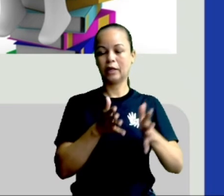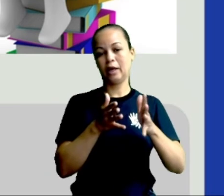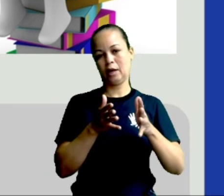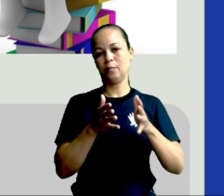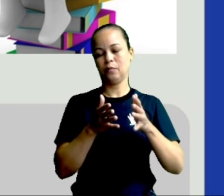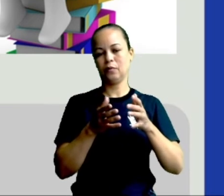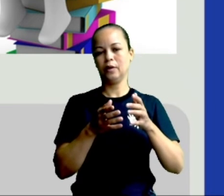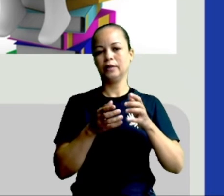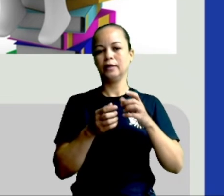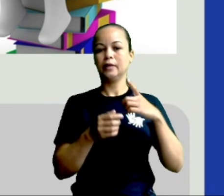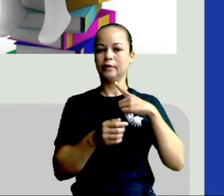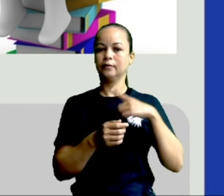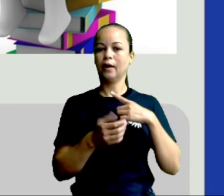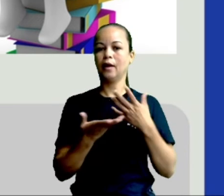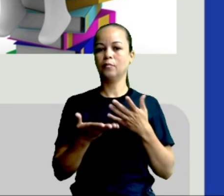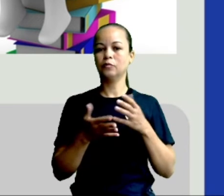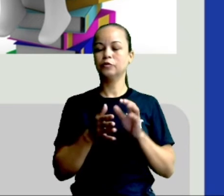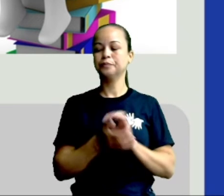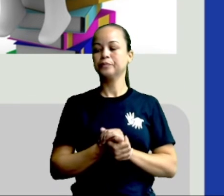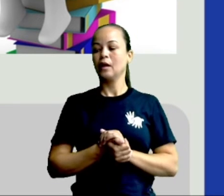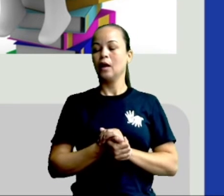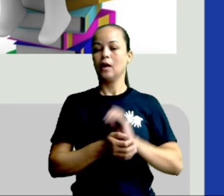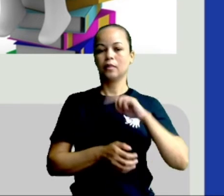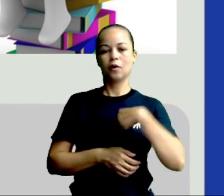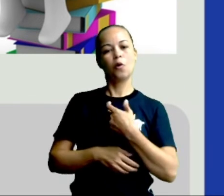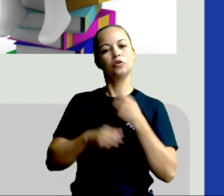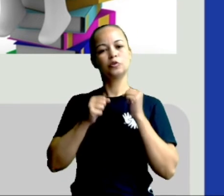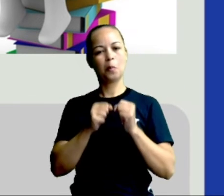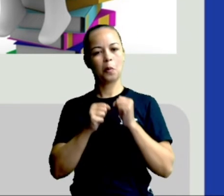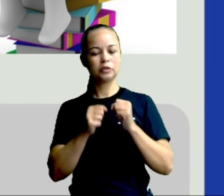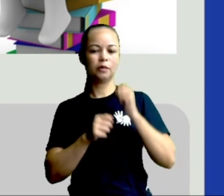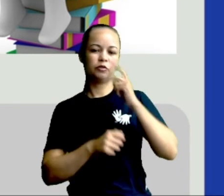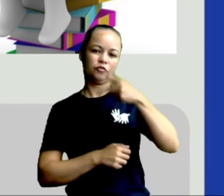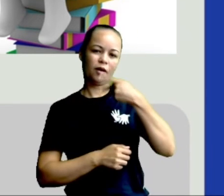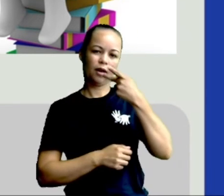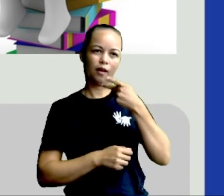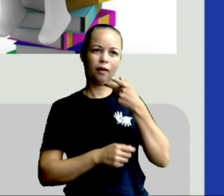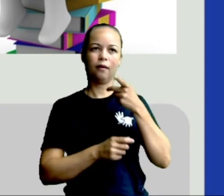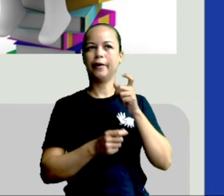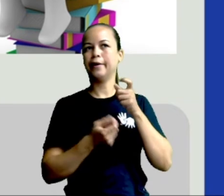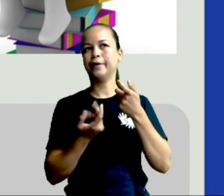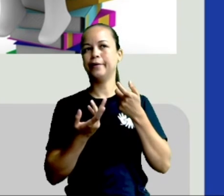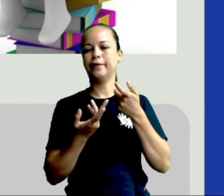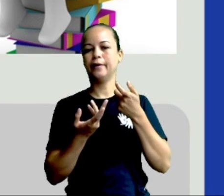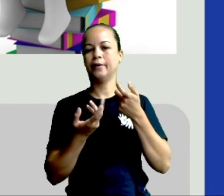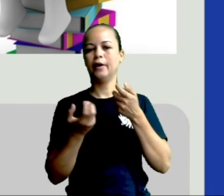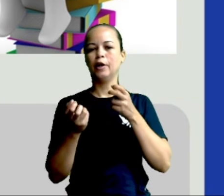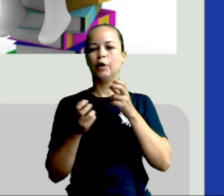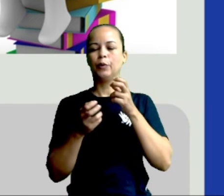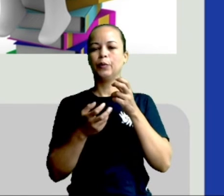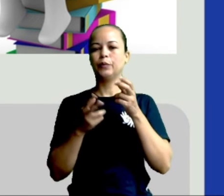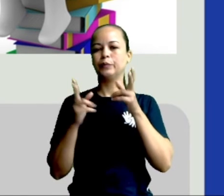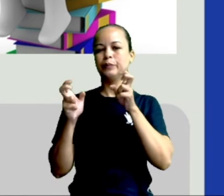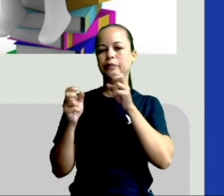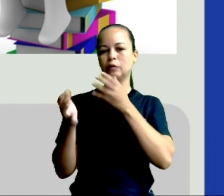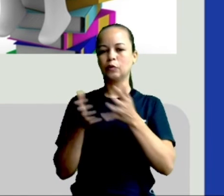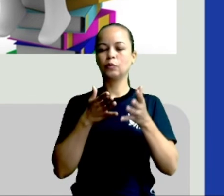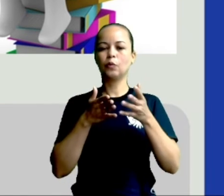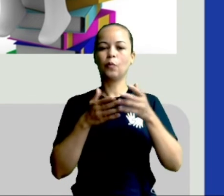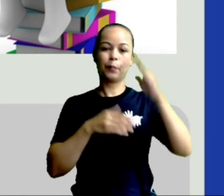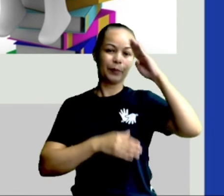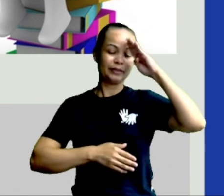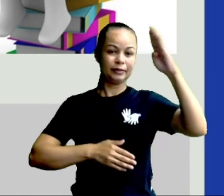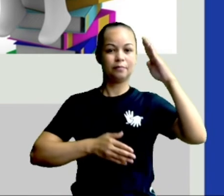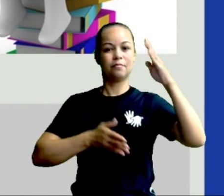temos disponível, a gente pode sugerir ou citar que o principal papel do pesquisador